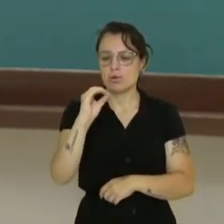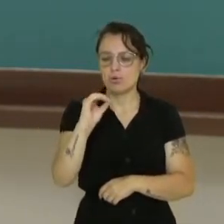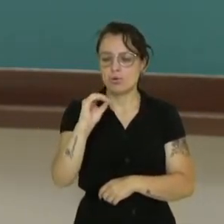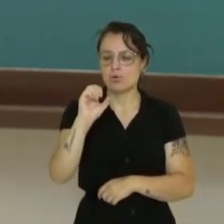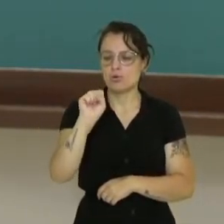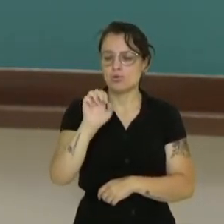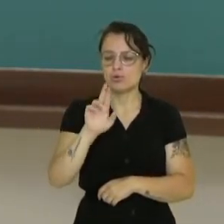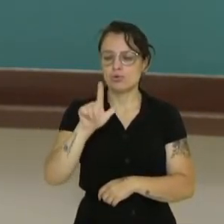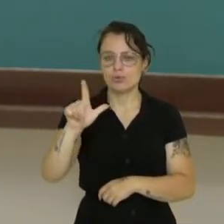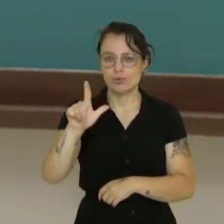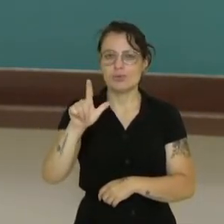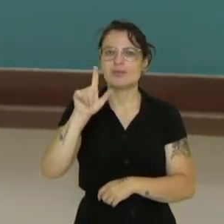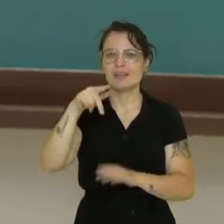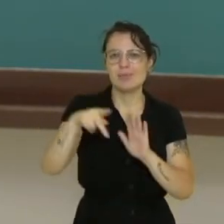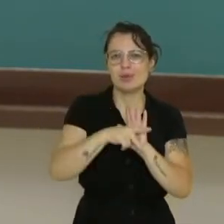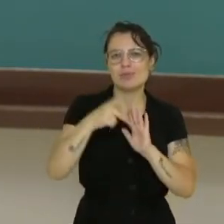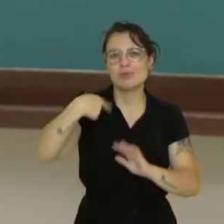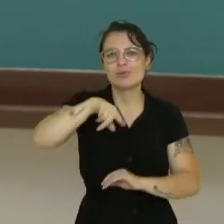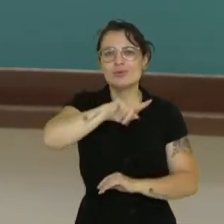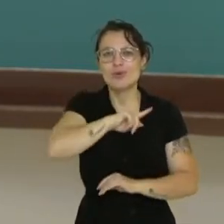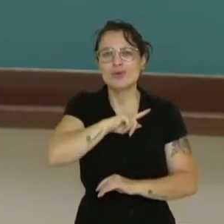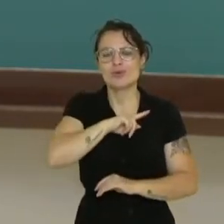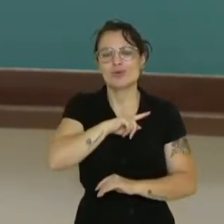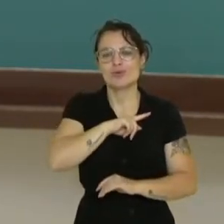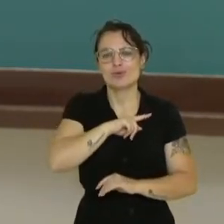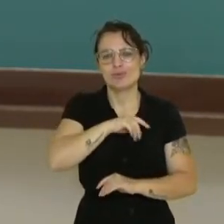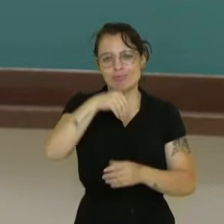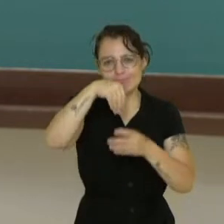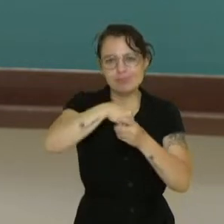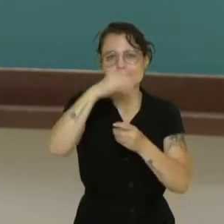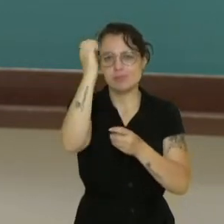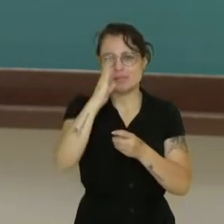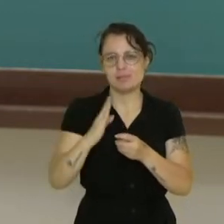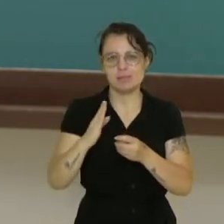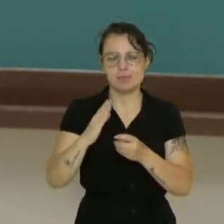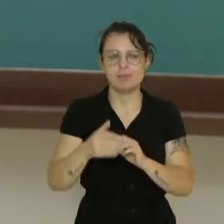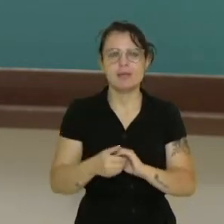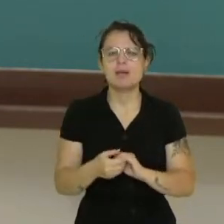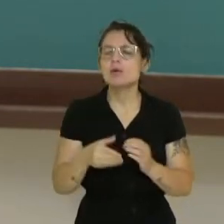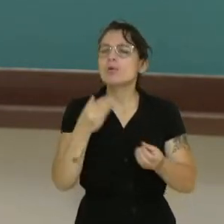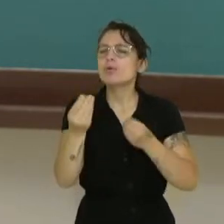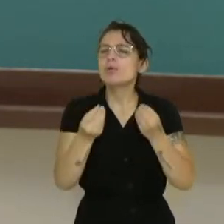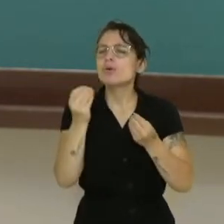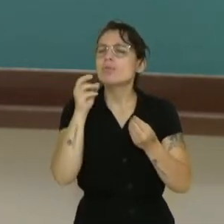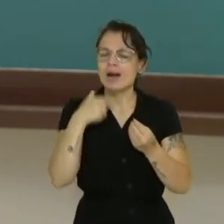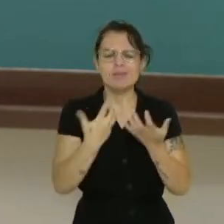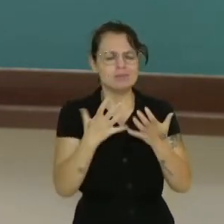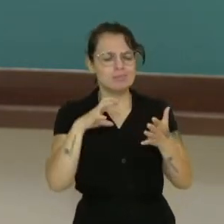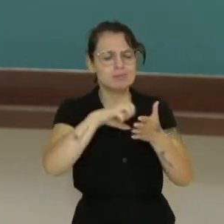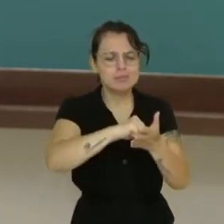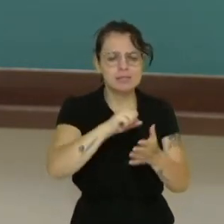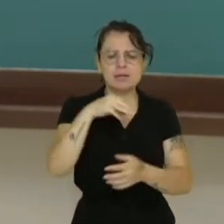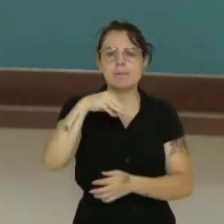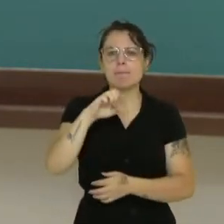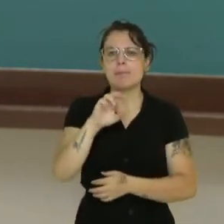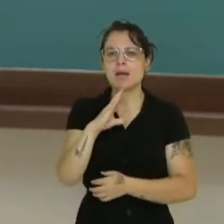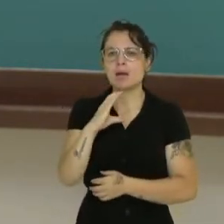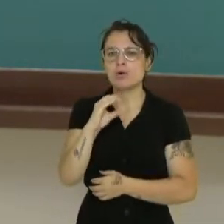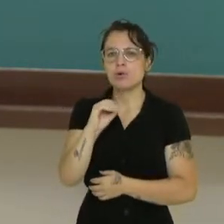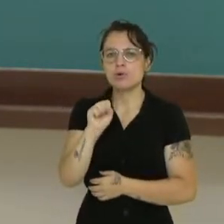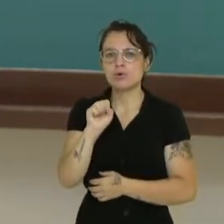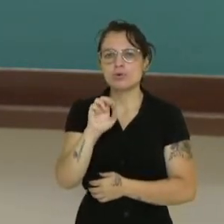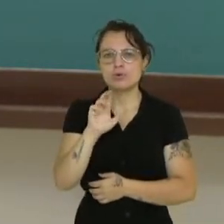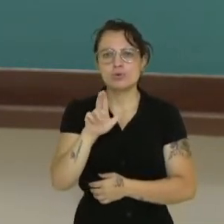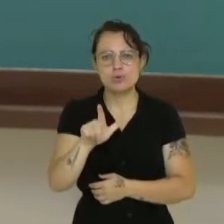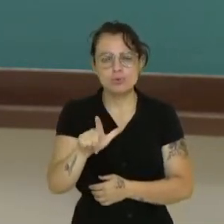Para aderir ao Mercosul, todos os países precisam fazer alguns acordos e seguirem